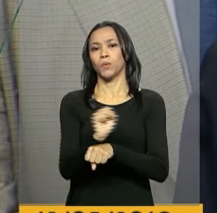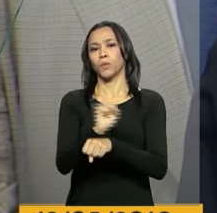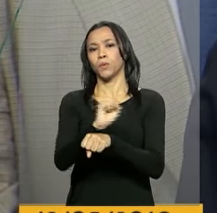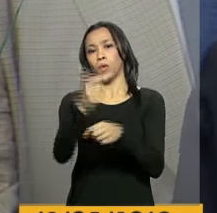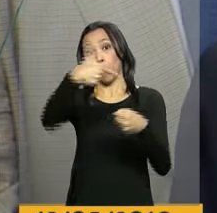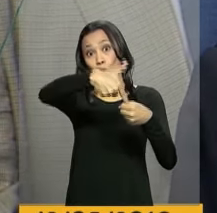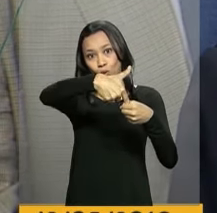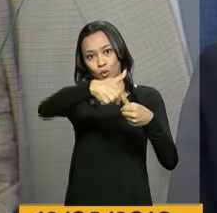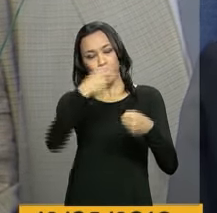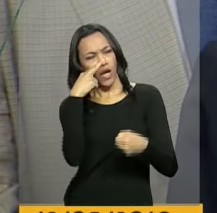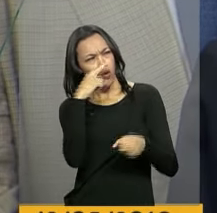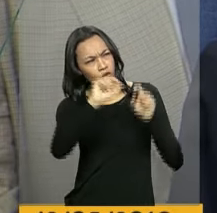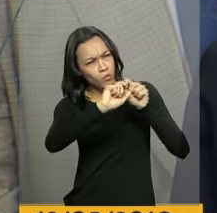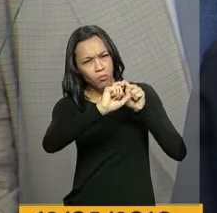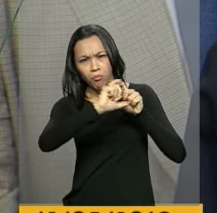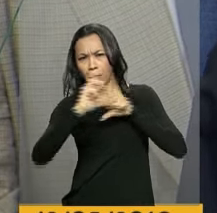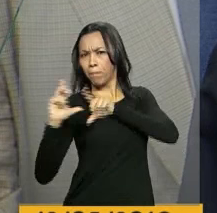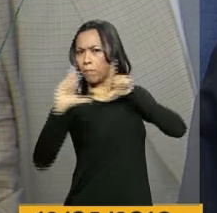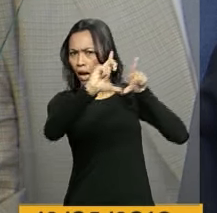sujeito botou uma placa lá.